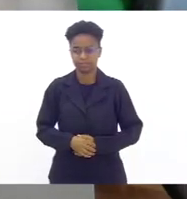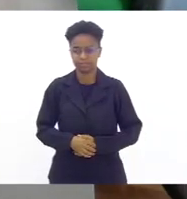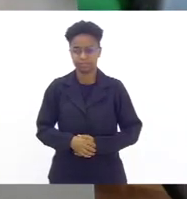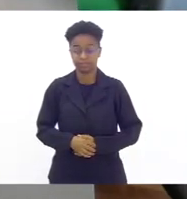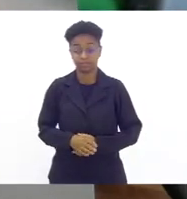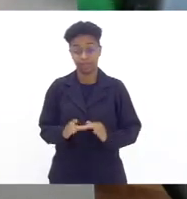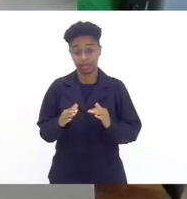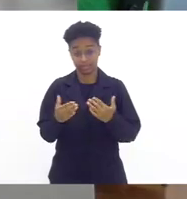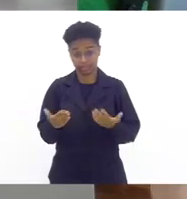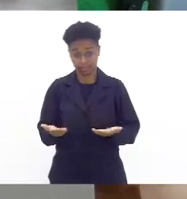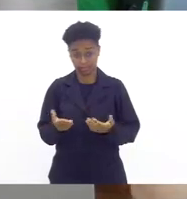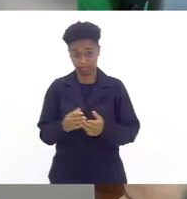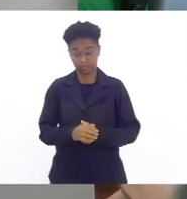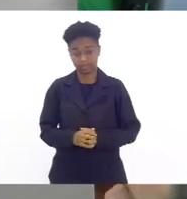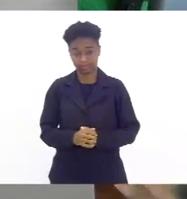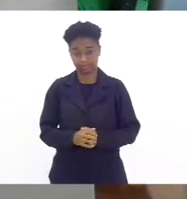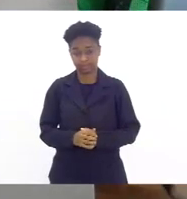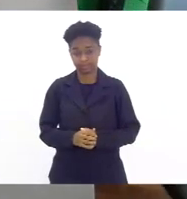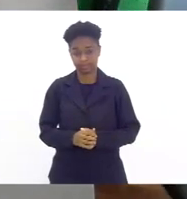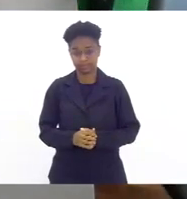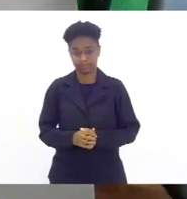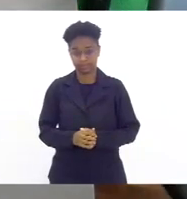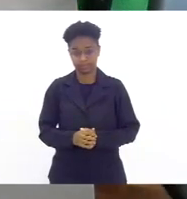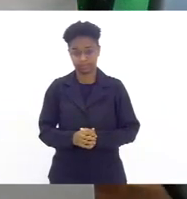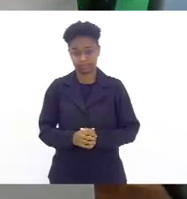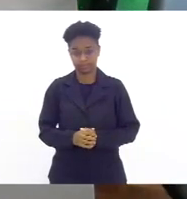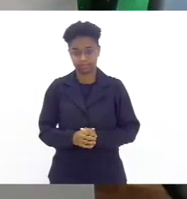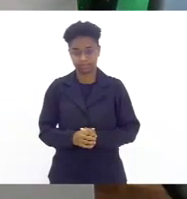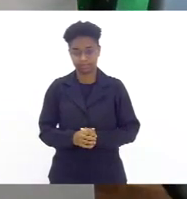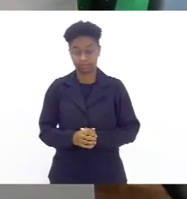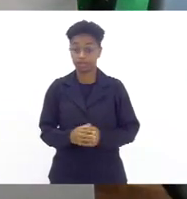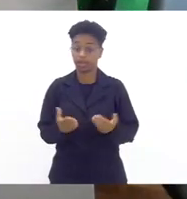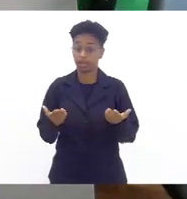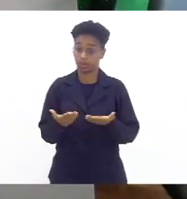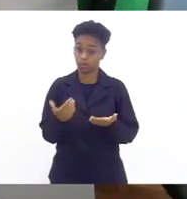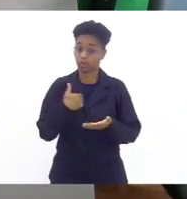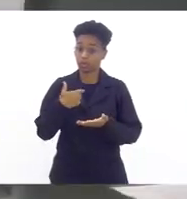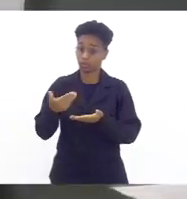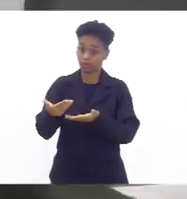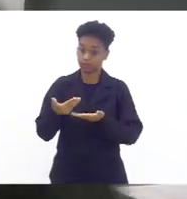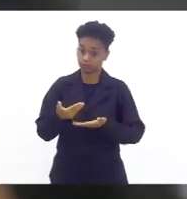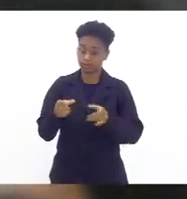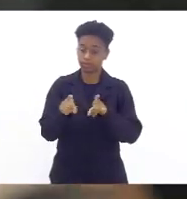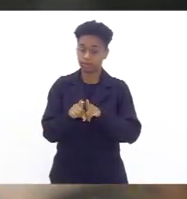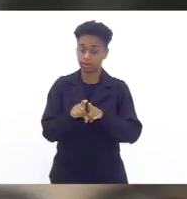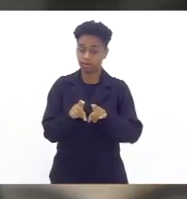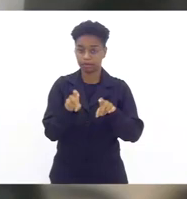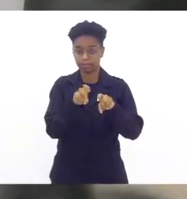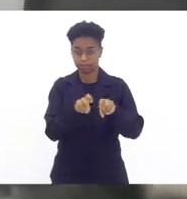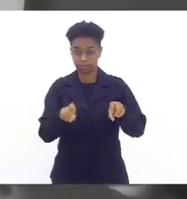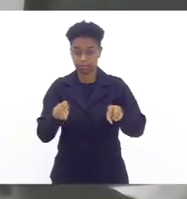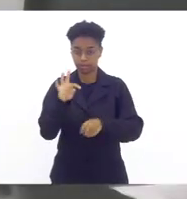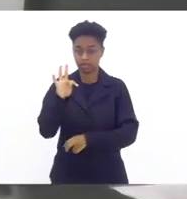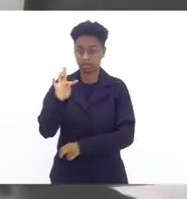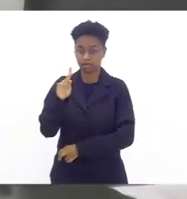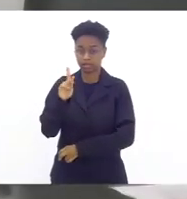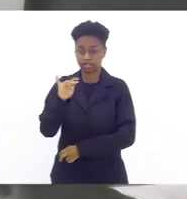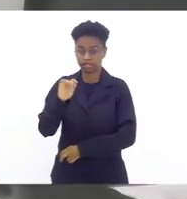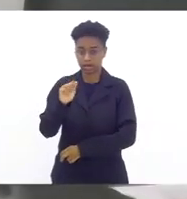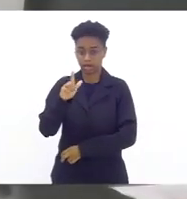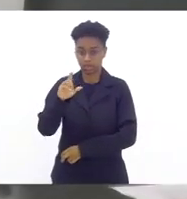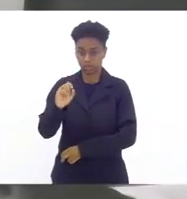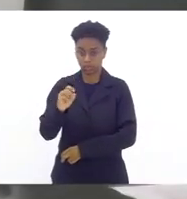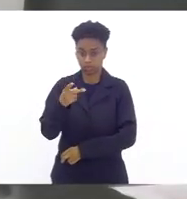então tá aqui chama também para compor conosco Tiago Rodrigues da